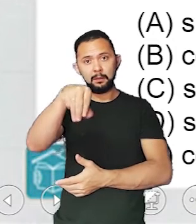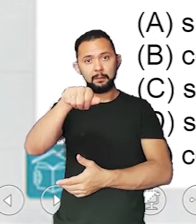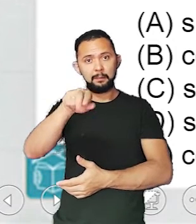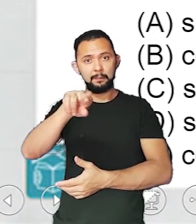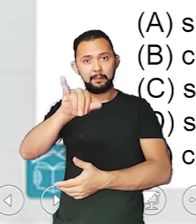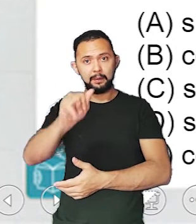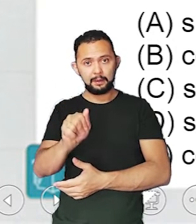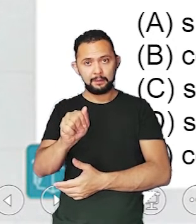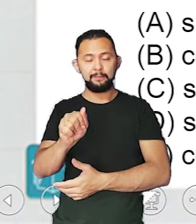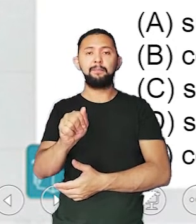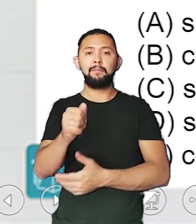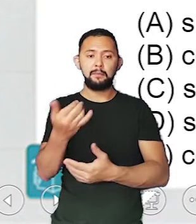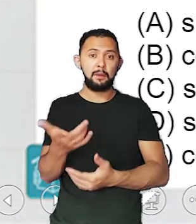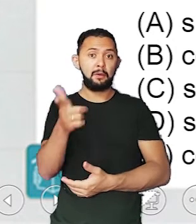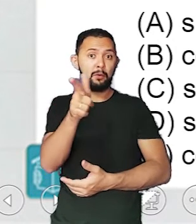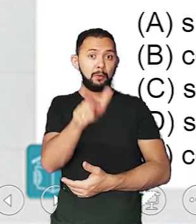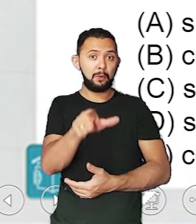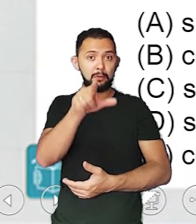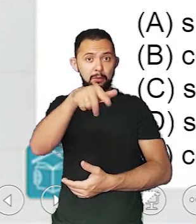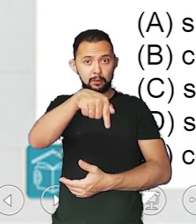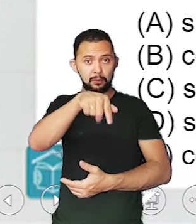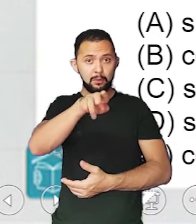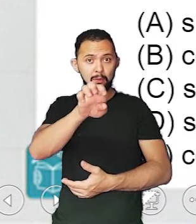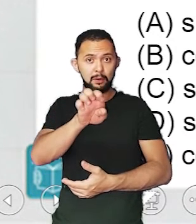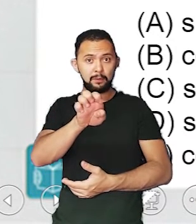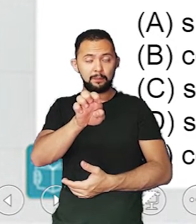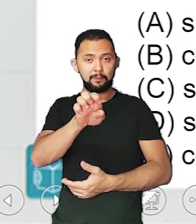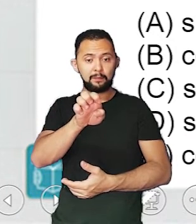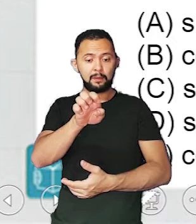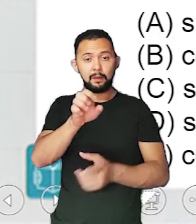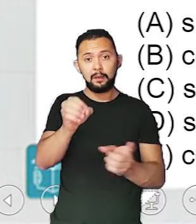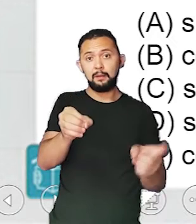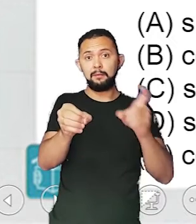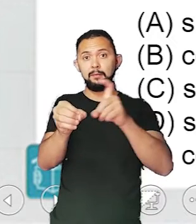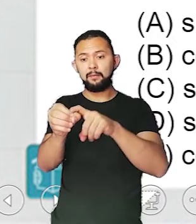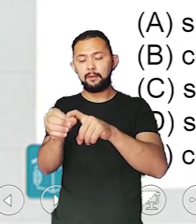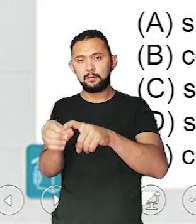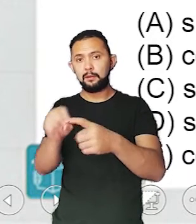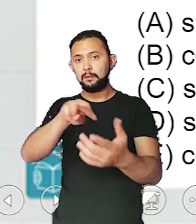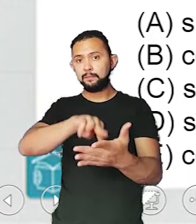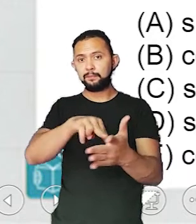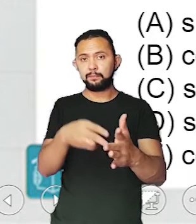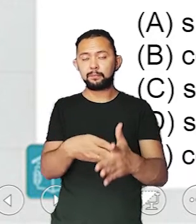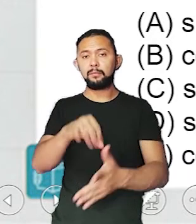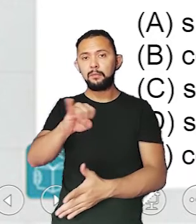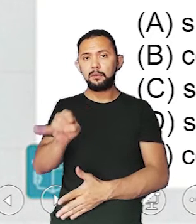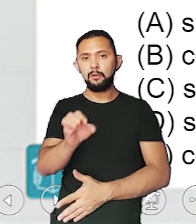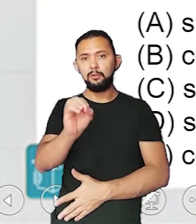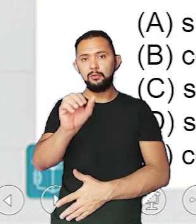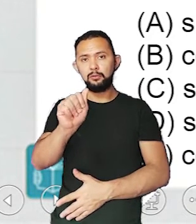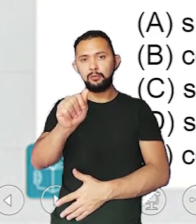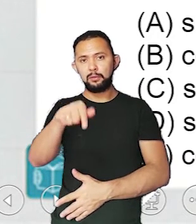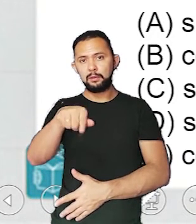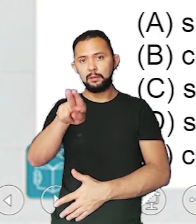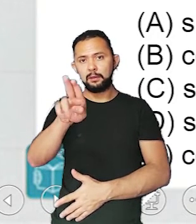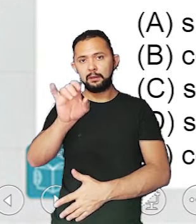Joaquim. E esse outro que aqui vai retomar Joaquim, né? Joaquim que amava Lili, né? Certo? E esse outro que